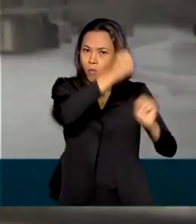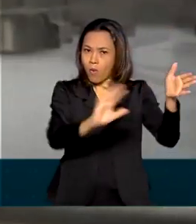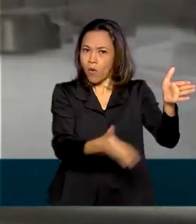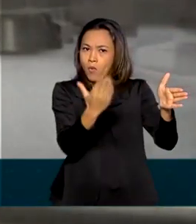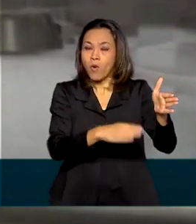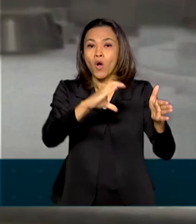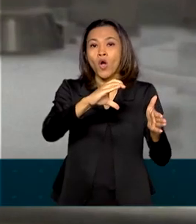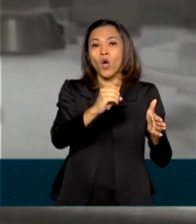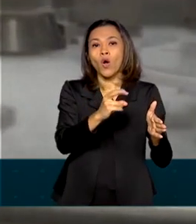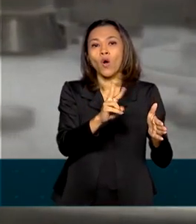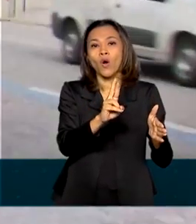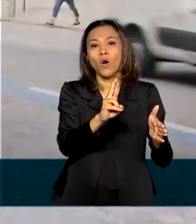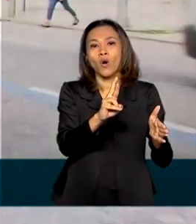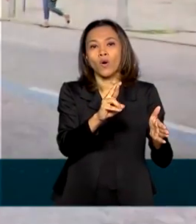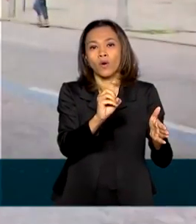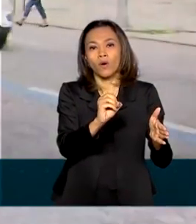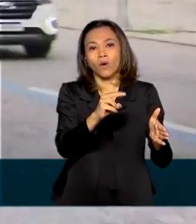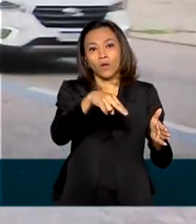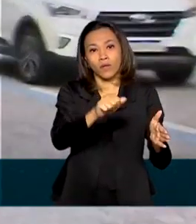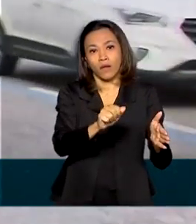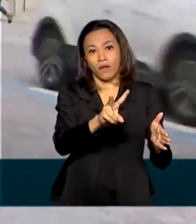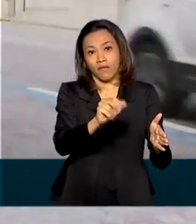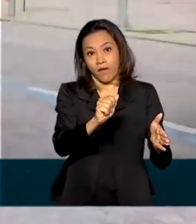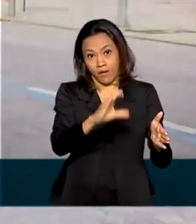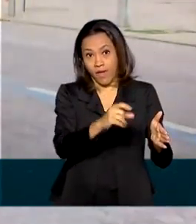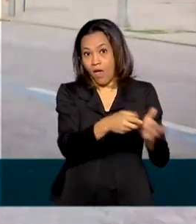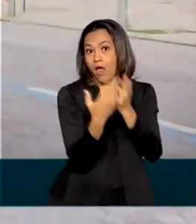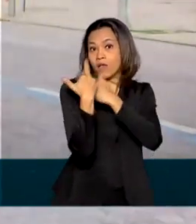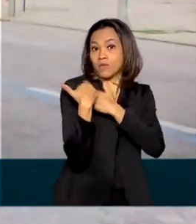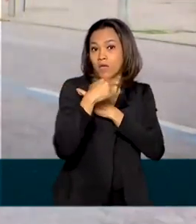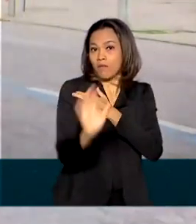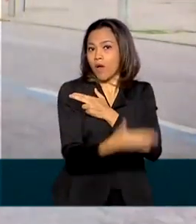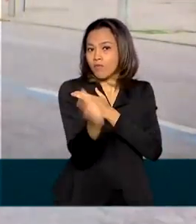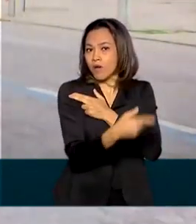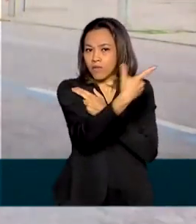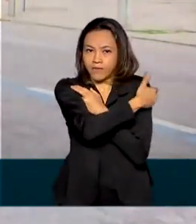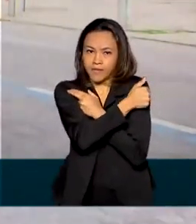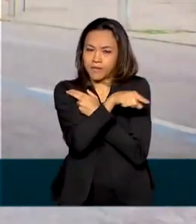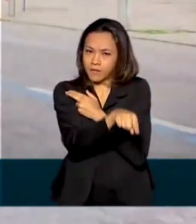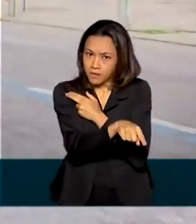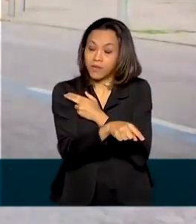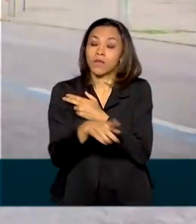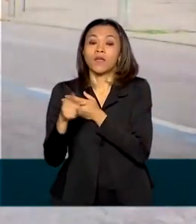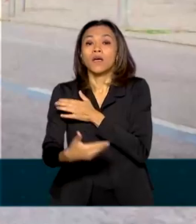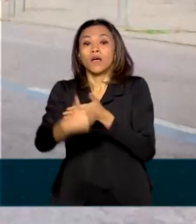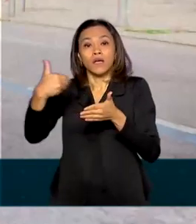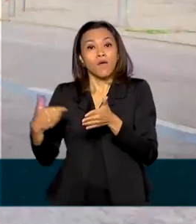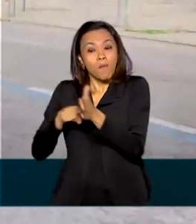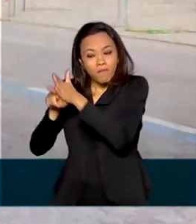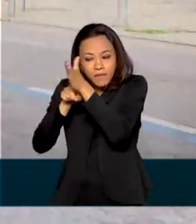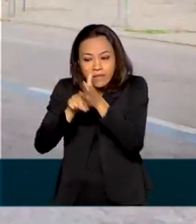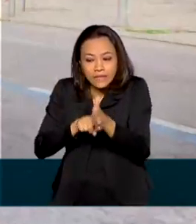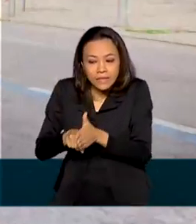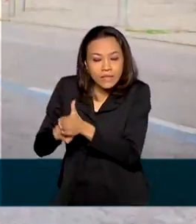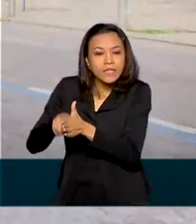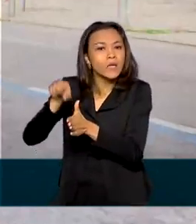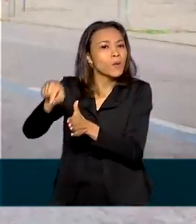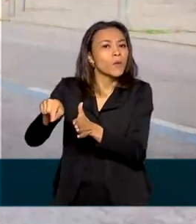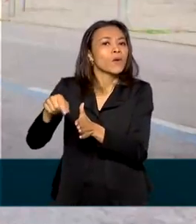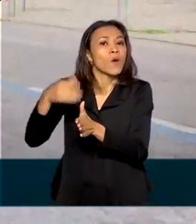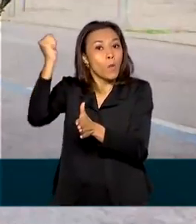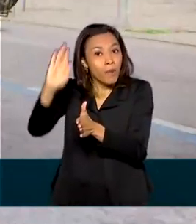no Brasil. De acordo com o secretário executivo do Ministério da Saúde, Elcio Franco, com base em um levantamento da Our World in Data,